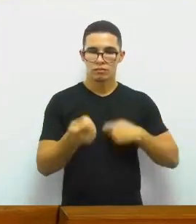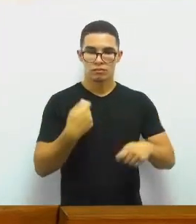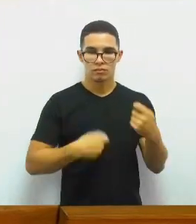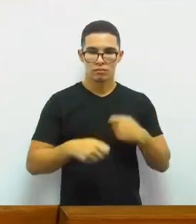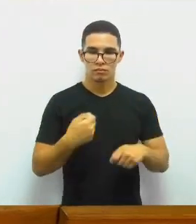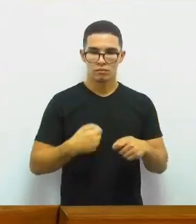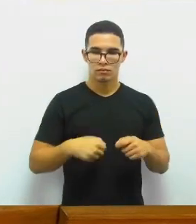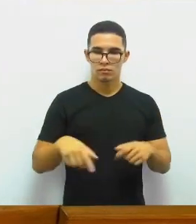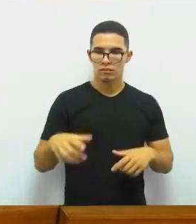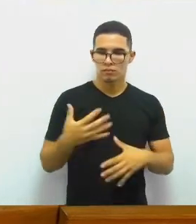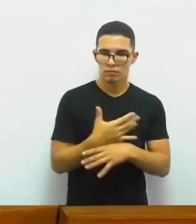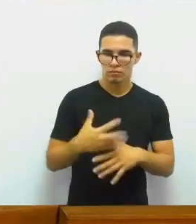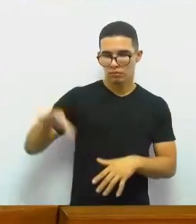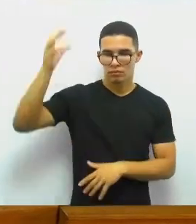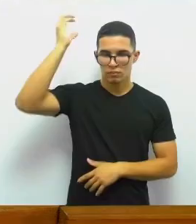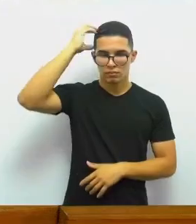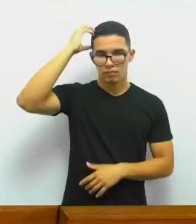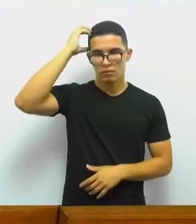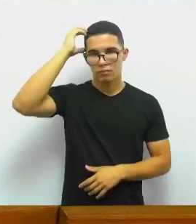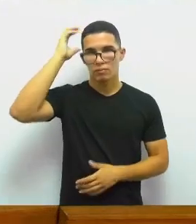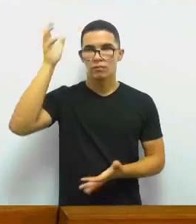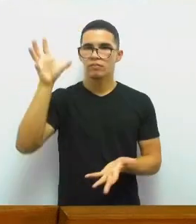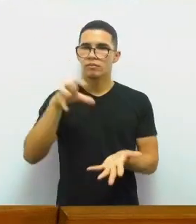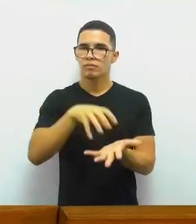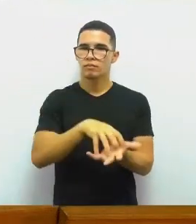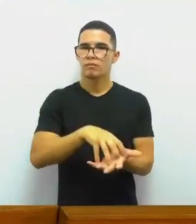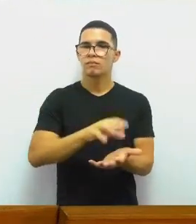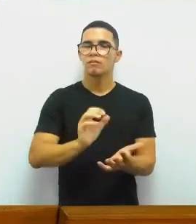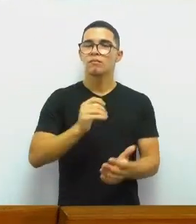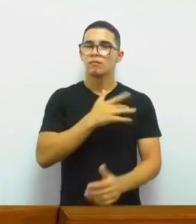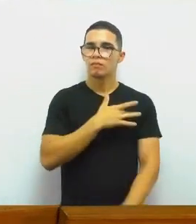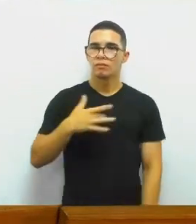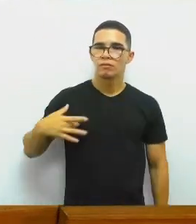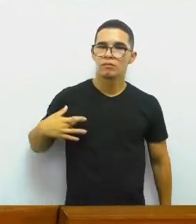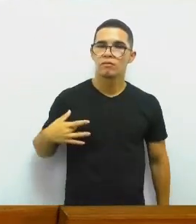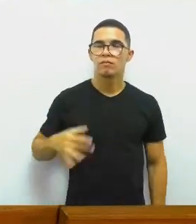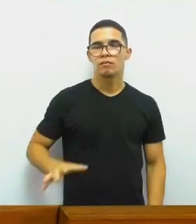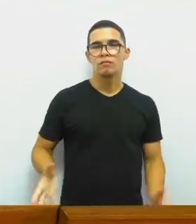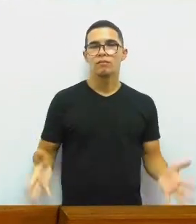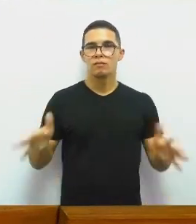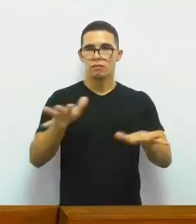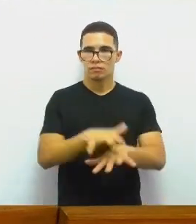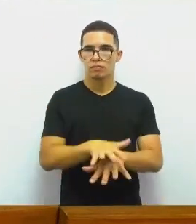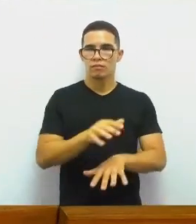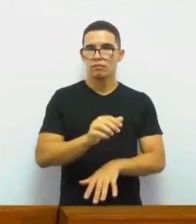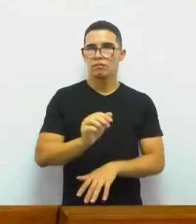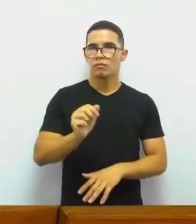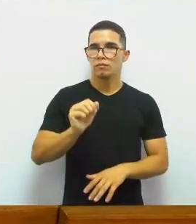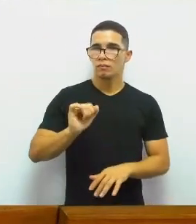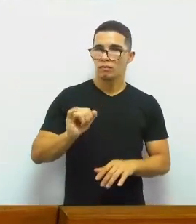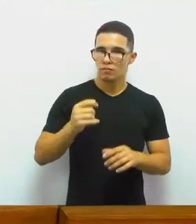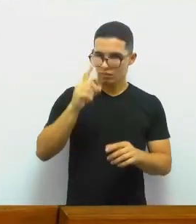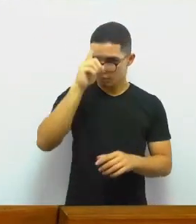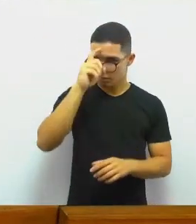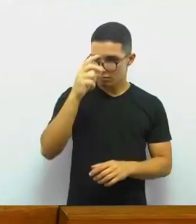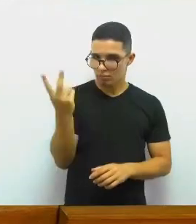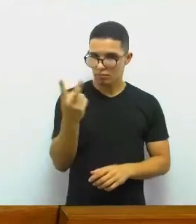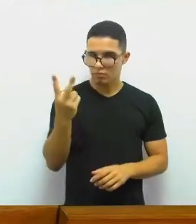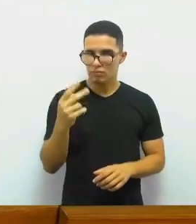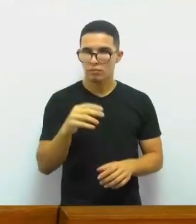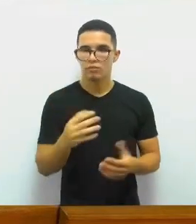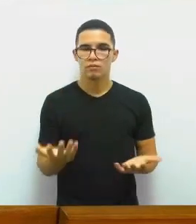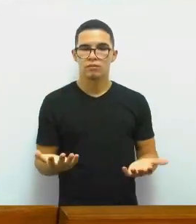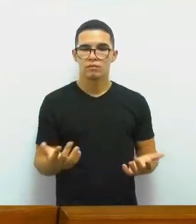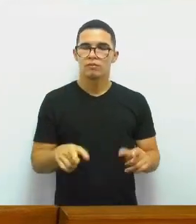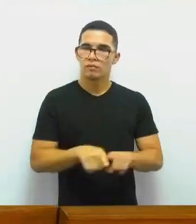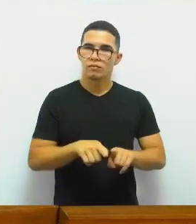Prefeitura Municipal de Angra, nos centros de especialidades médicas, incluindo o AME Japuíba. Nesta função, encontrou sua